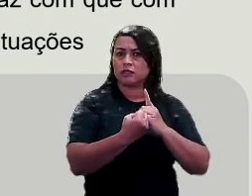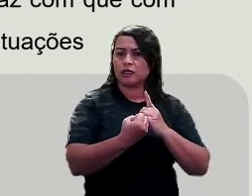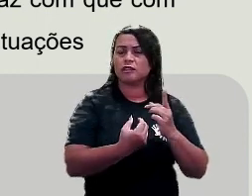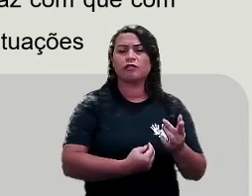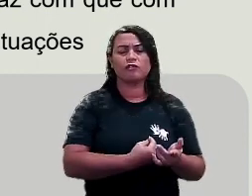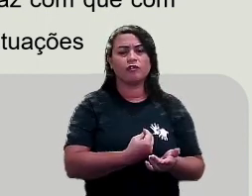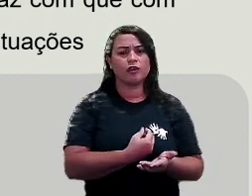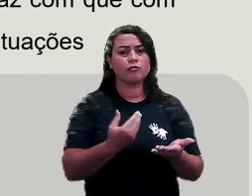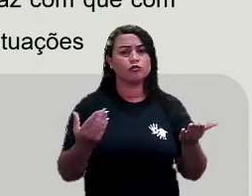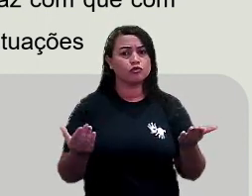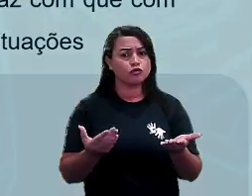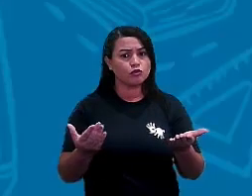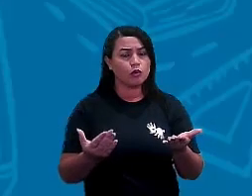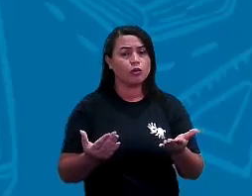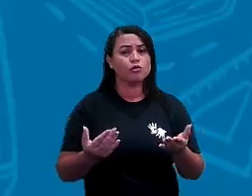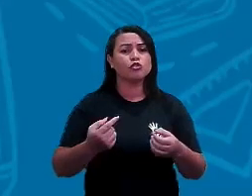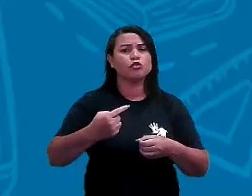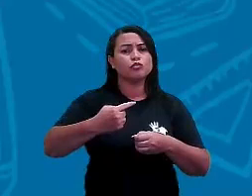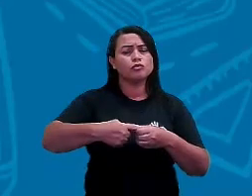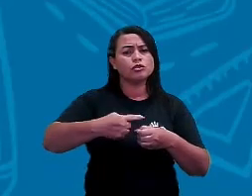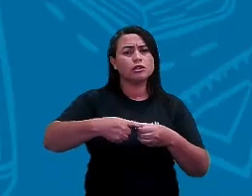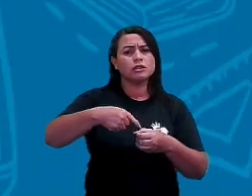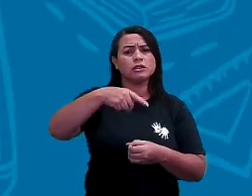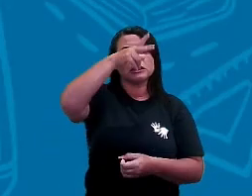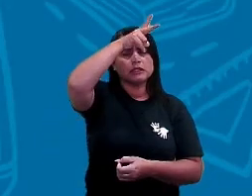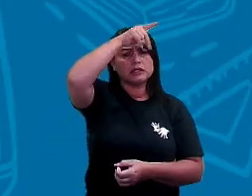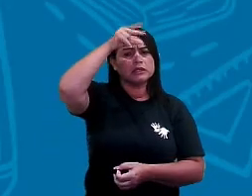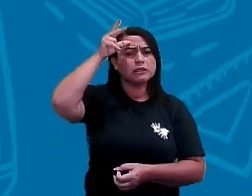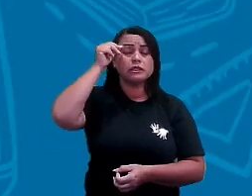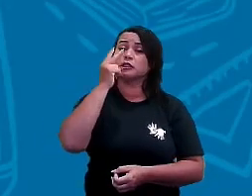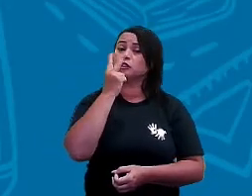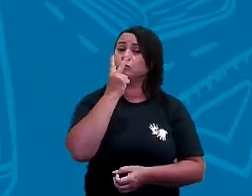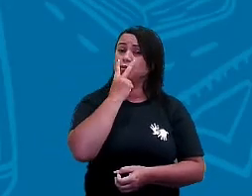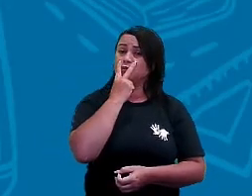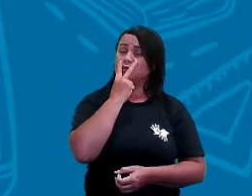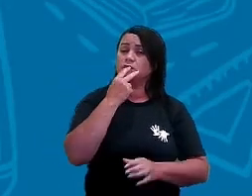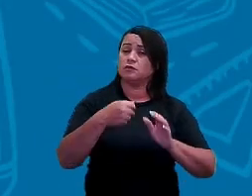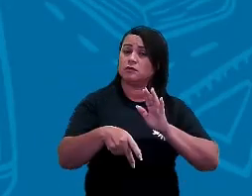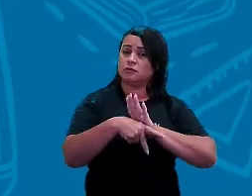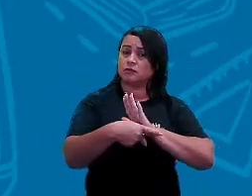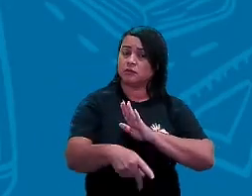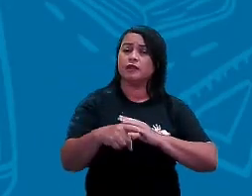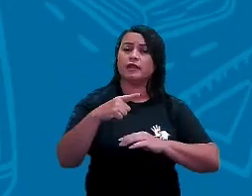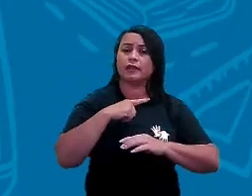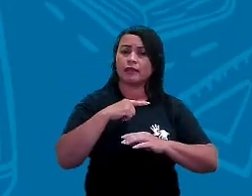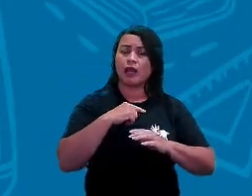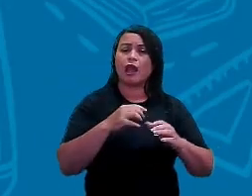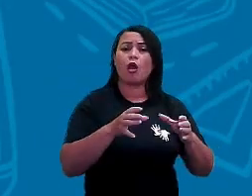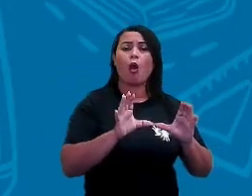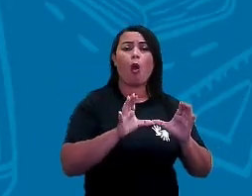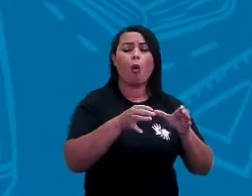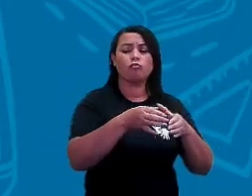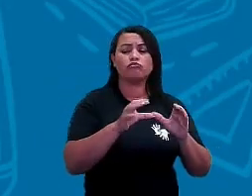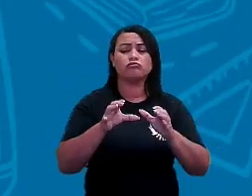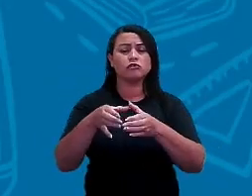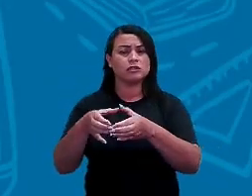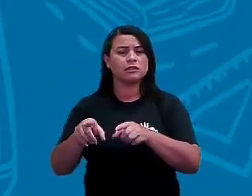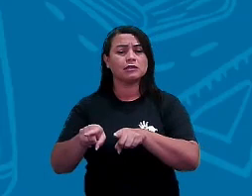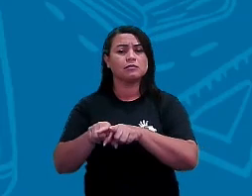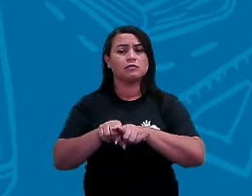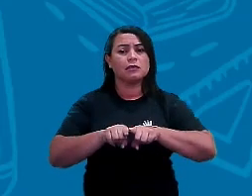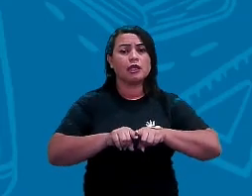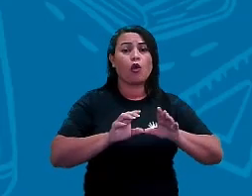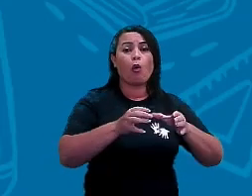município, vivemos em uma sociedade que ele é constituído a partir de várias comunidades e vários grupos sociais diferentes.